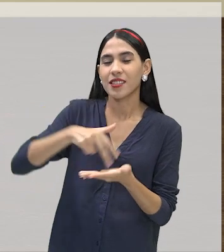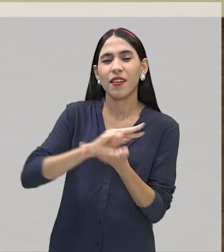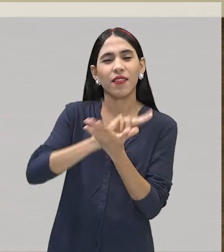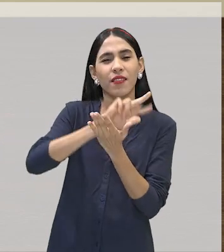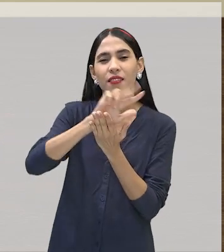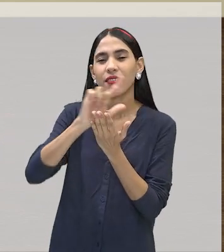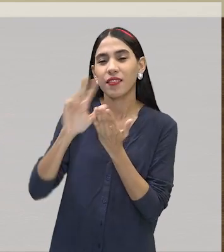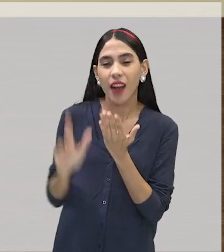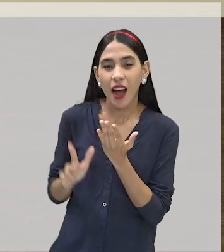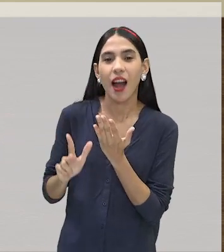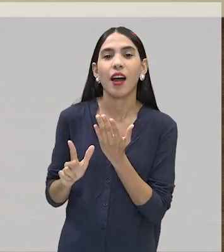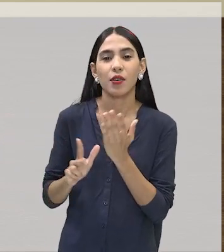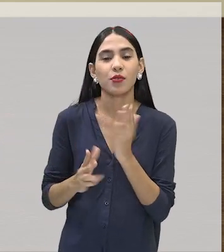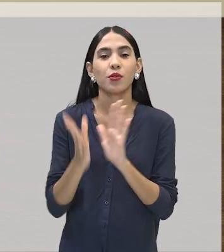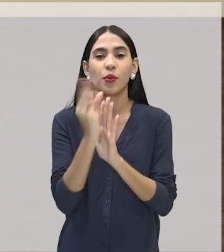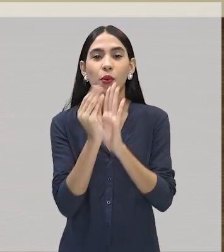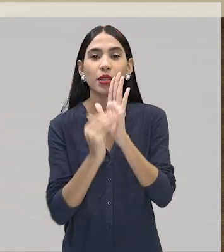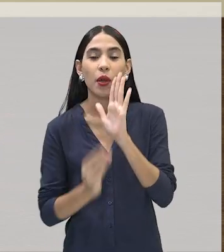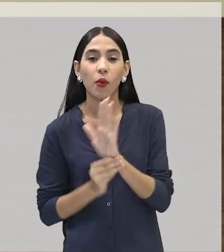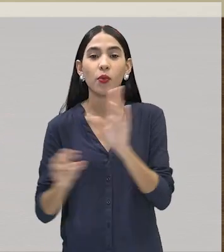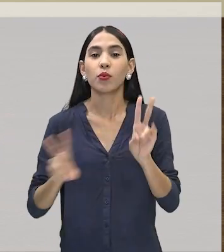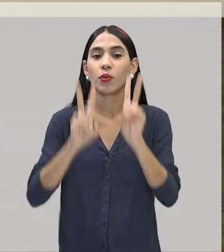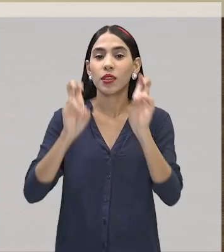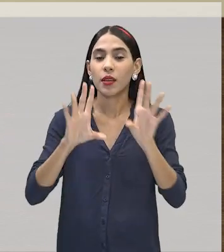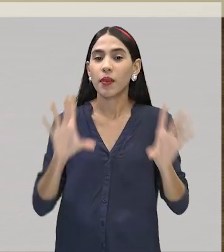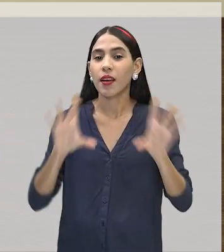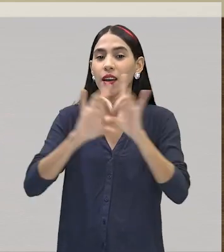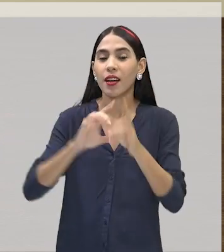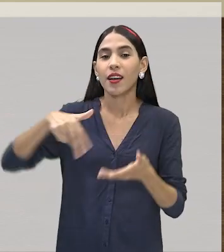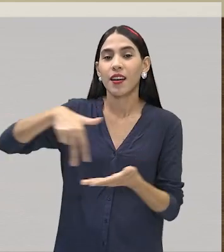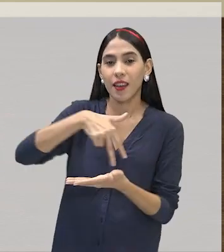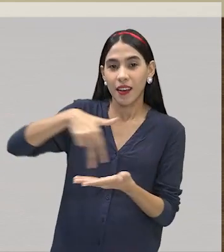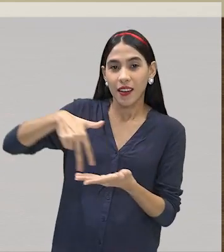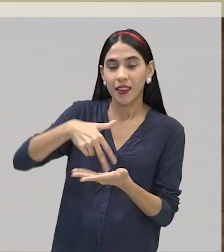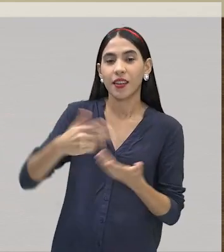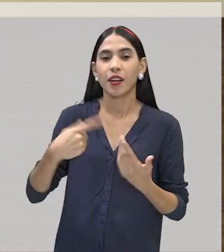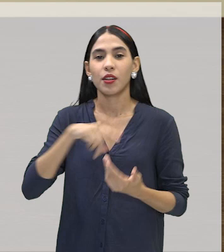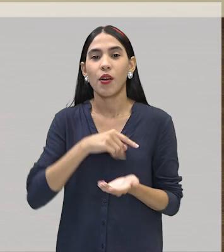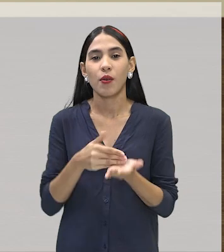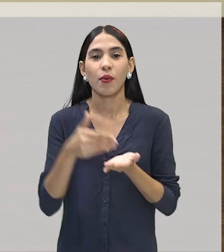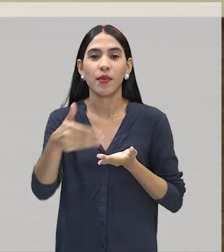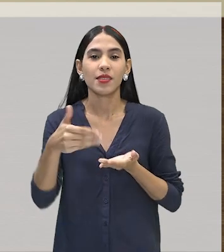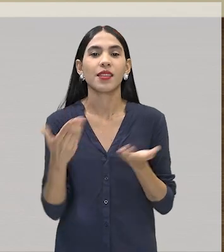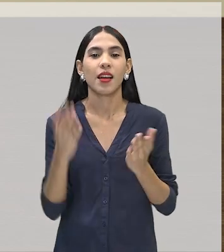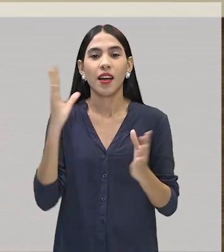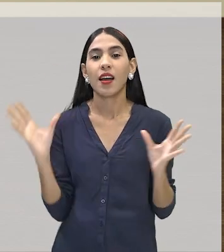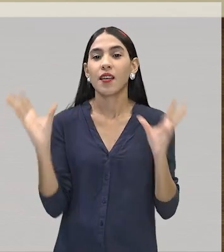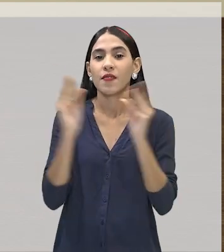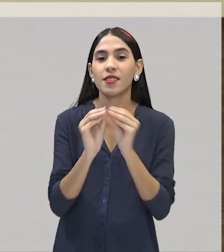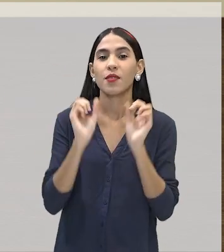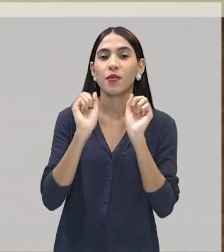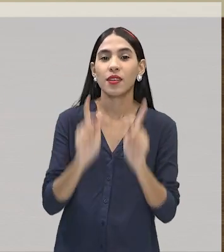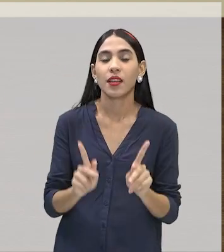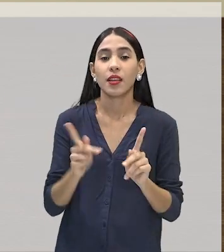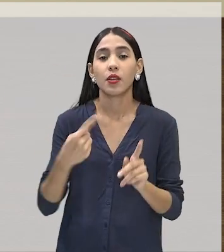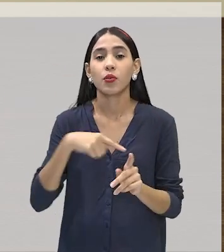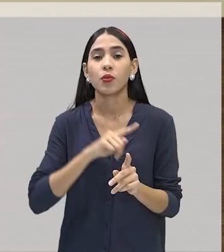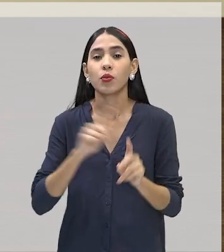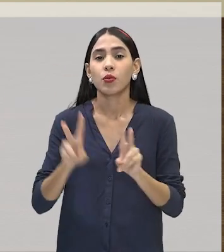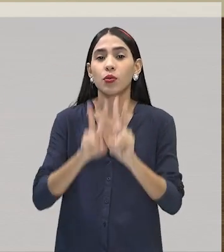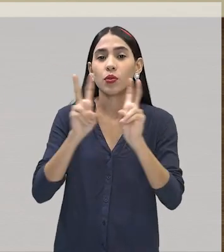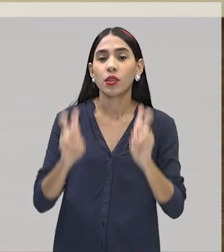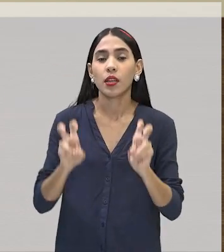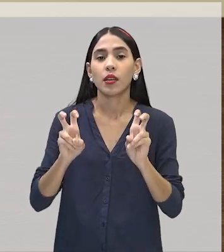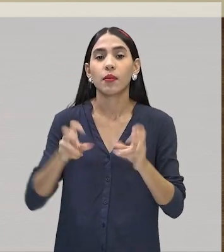vários, conteúdos, temas relacionados. Então nós vamos iniciar a nossa revisão falando a respeito